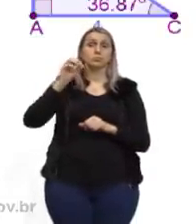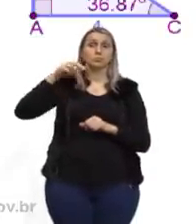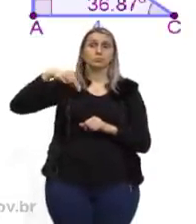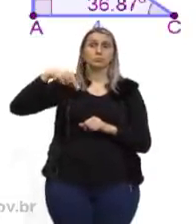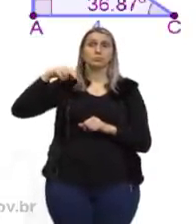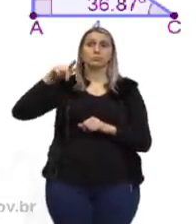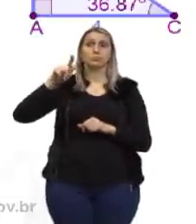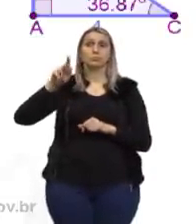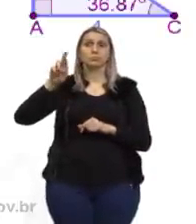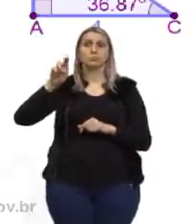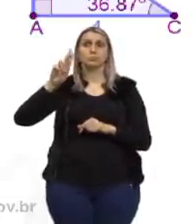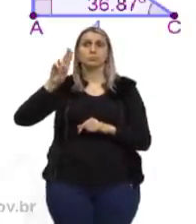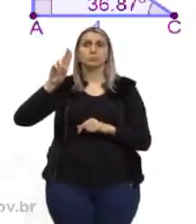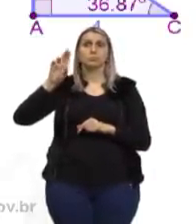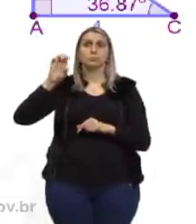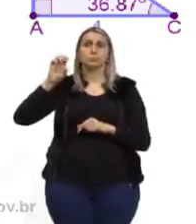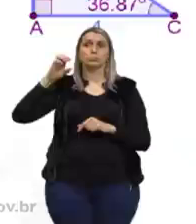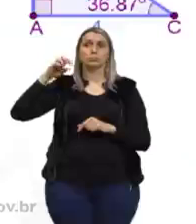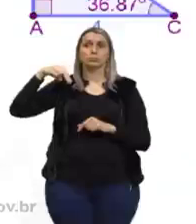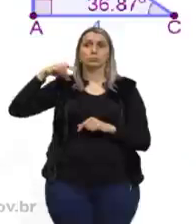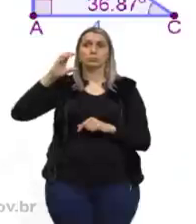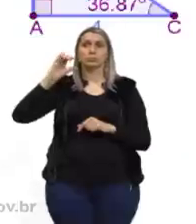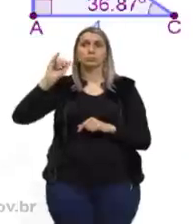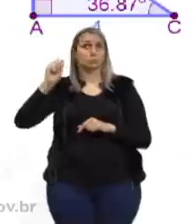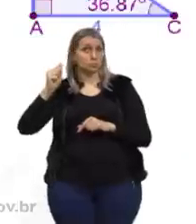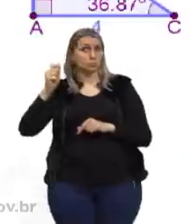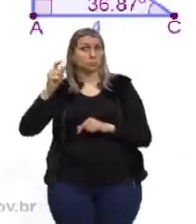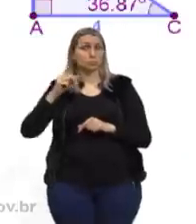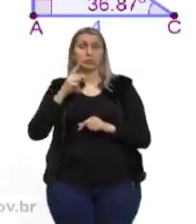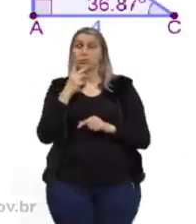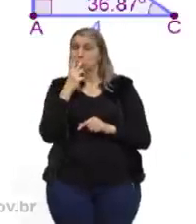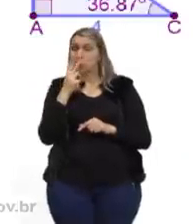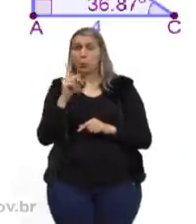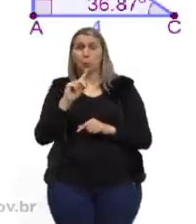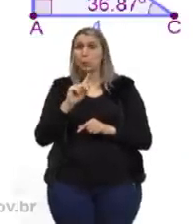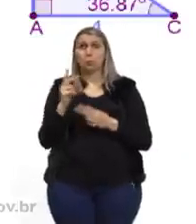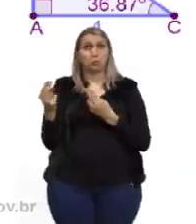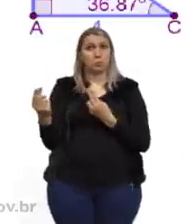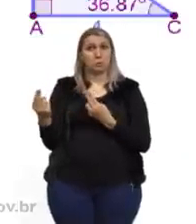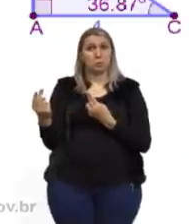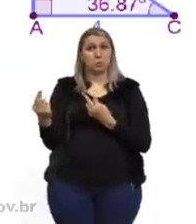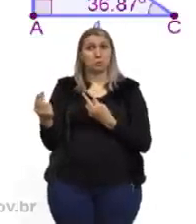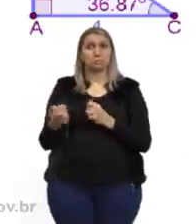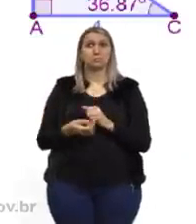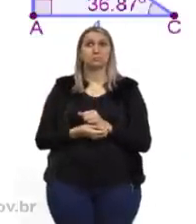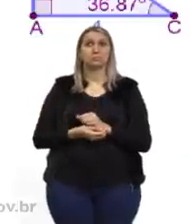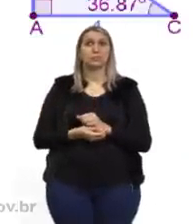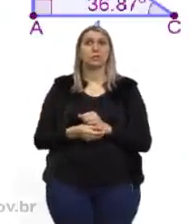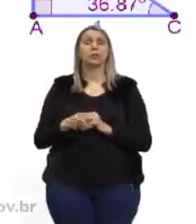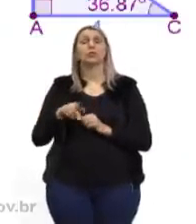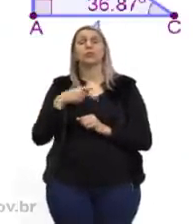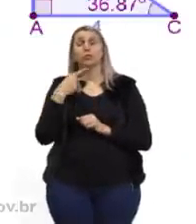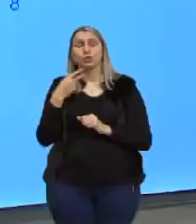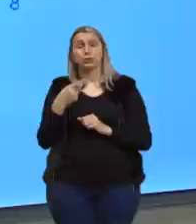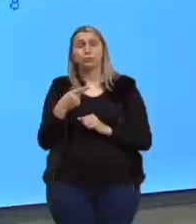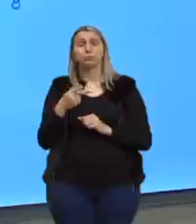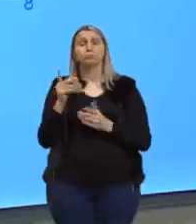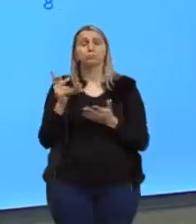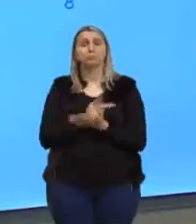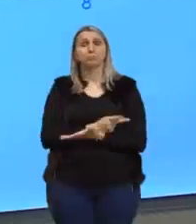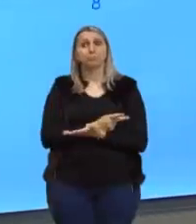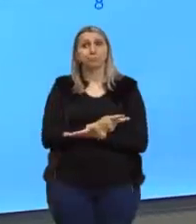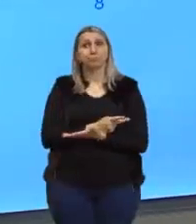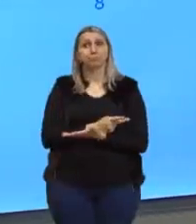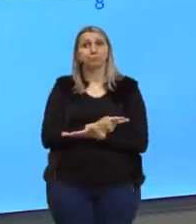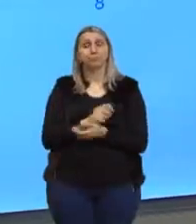seja, de mesma e não de semelhança. Então, quando eu afirmo aqui de semelhança, ó, eu já estou cometendo um